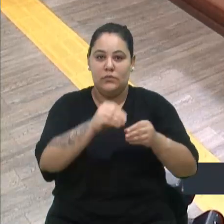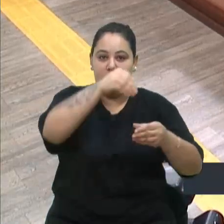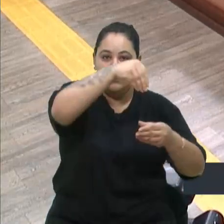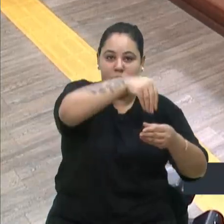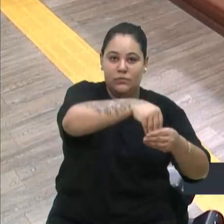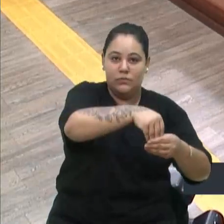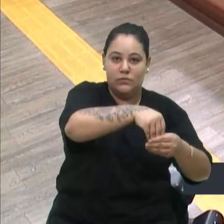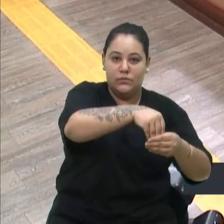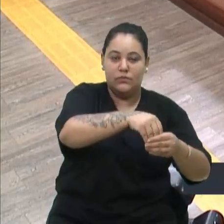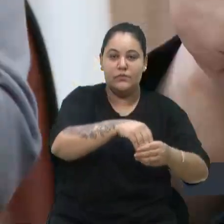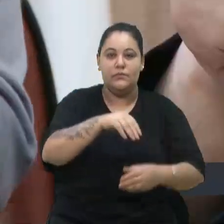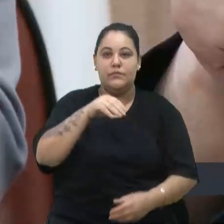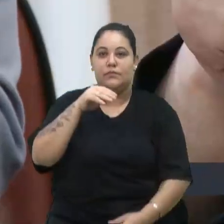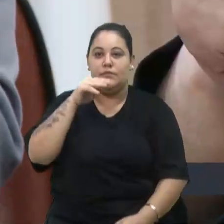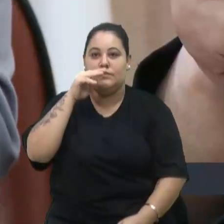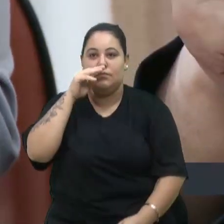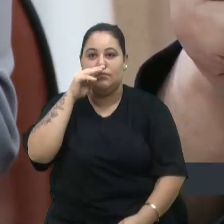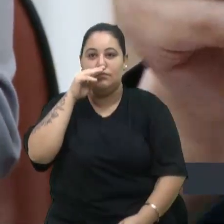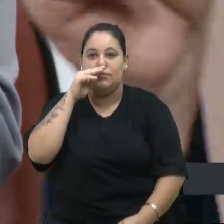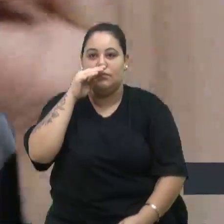Adriano Bressan.